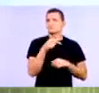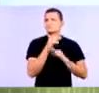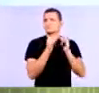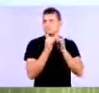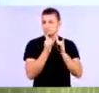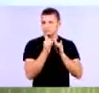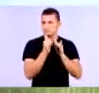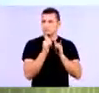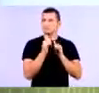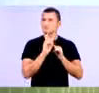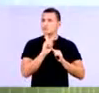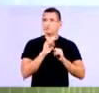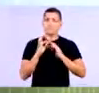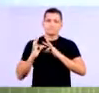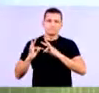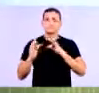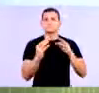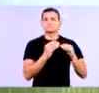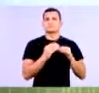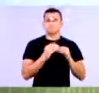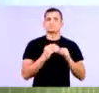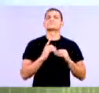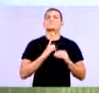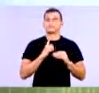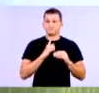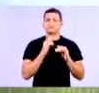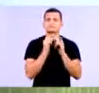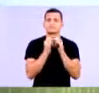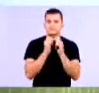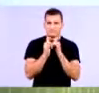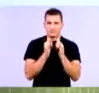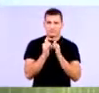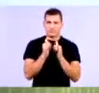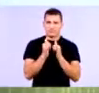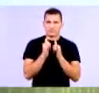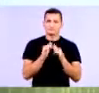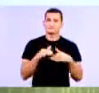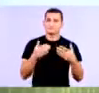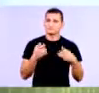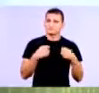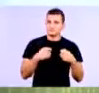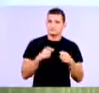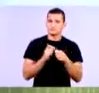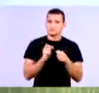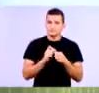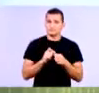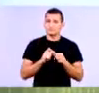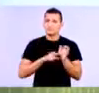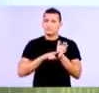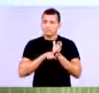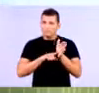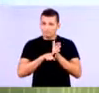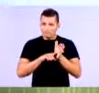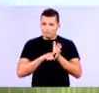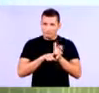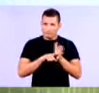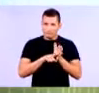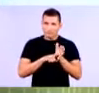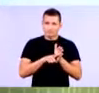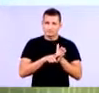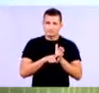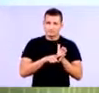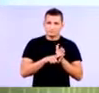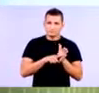informação? Não, basicamente todos lidam com informações. Então, deverá ser feito esse levantamento para